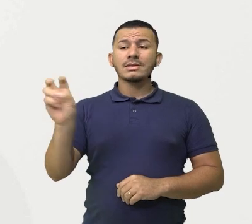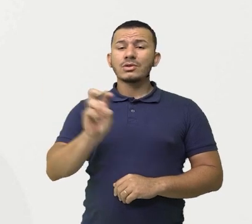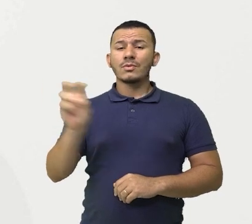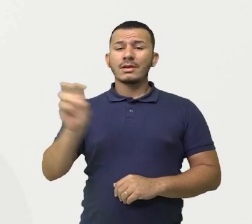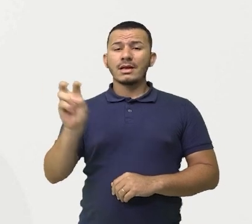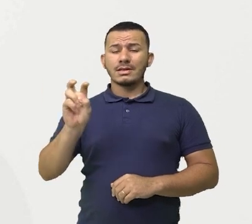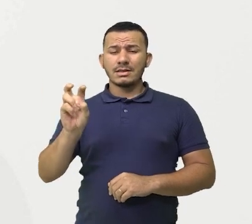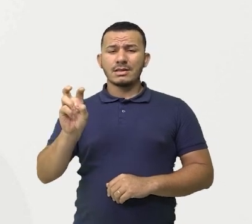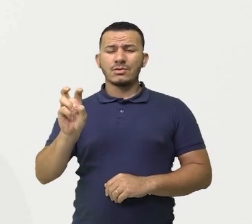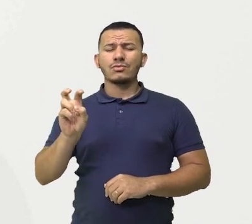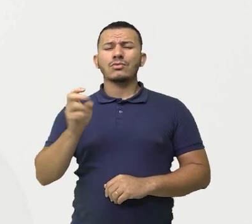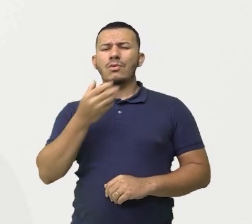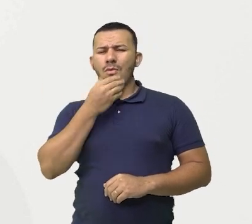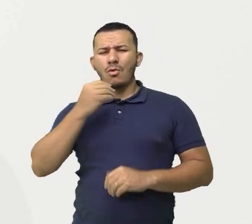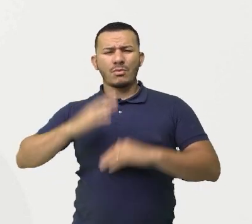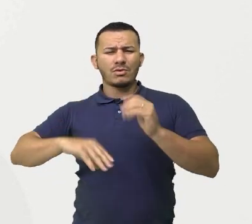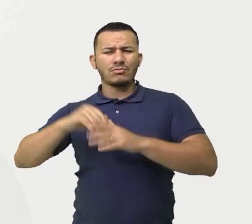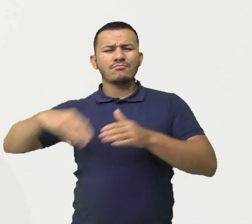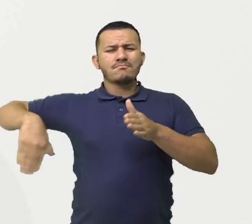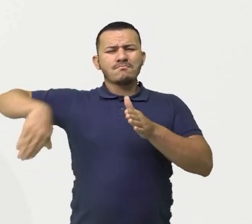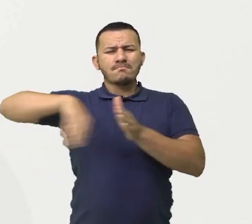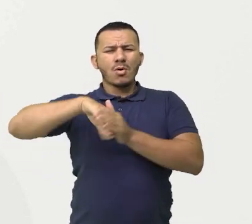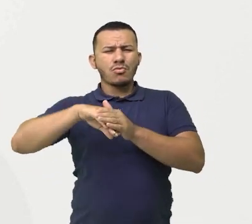o jogador cobrou.